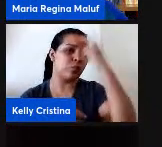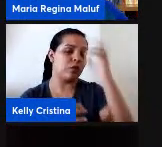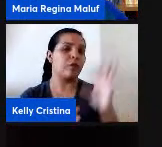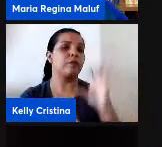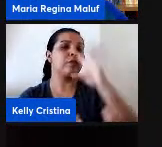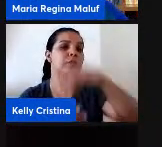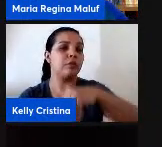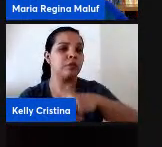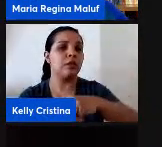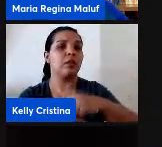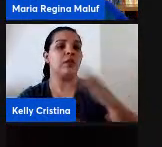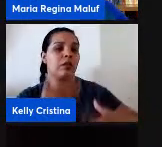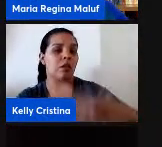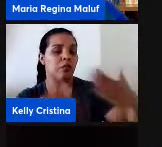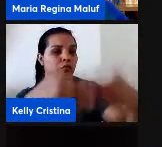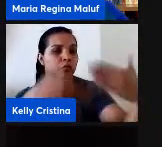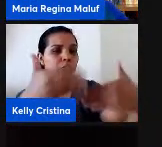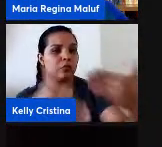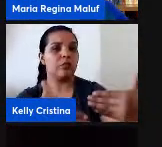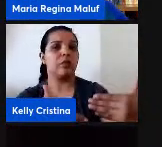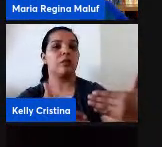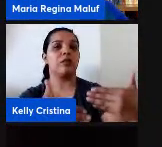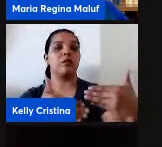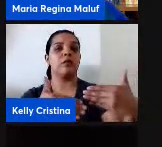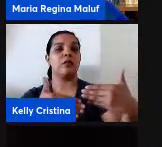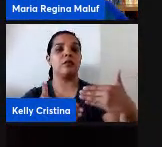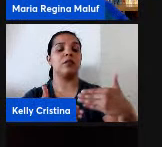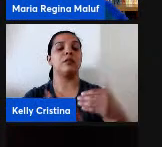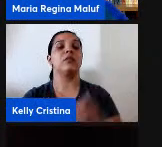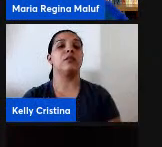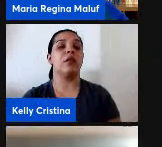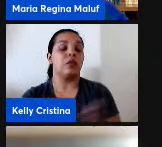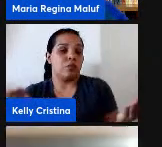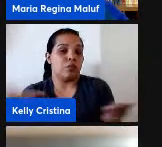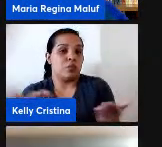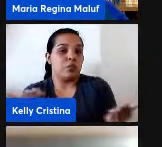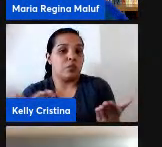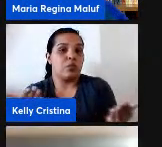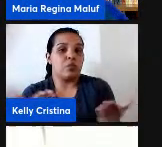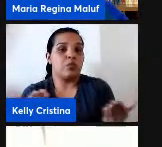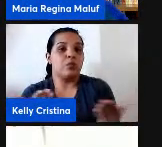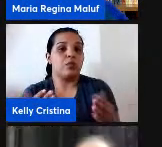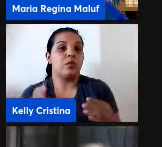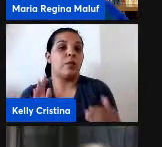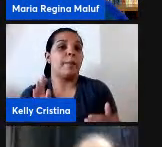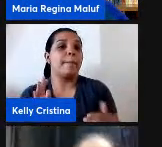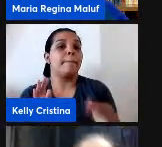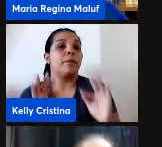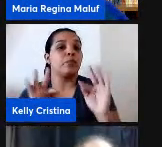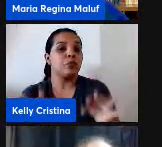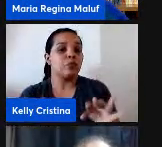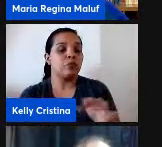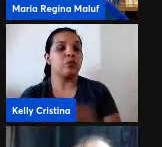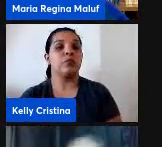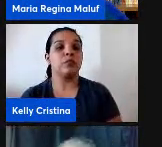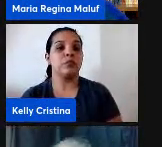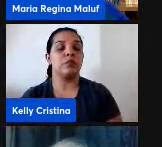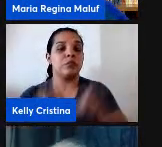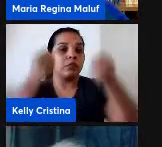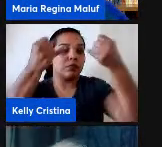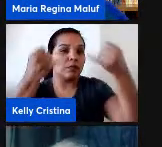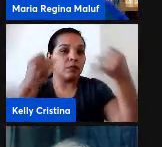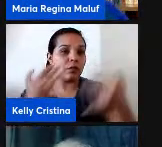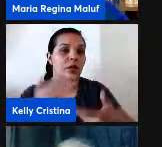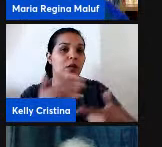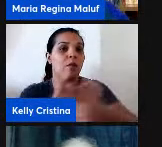na construção da modernidade. E, por último, falar um pouco, né, do papel da